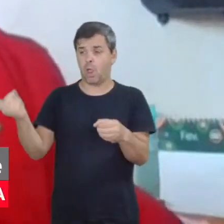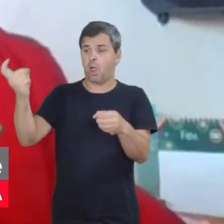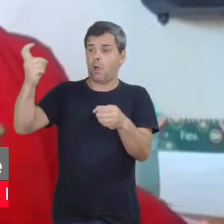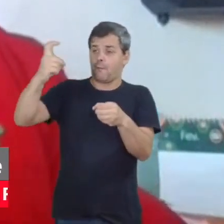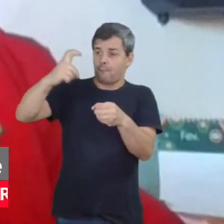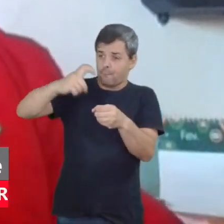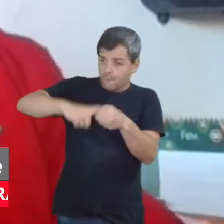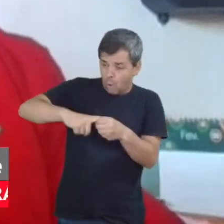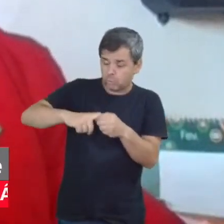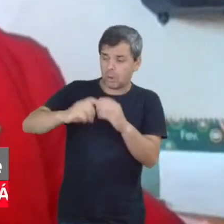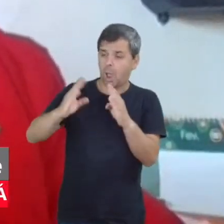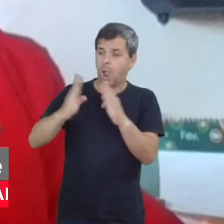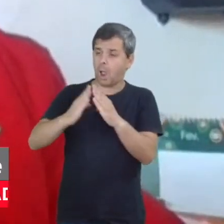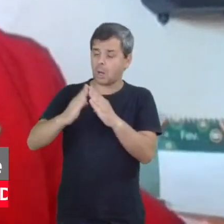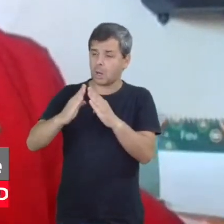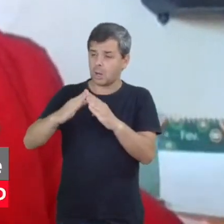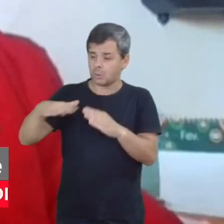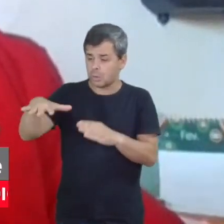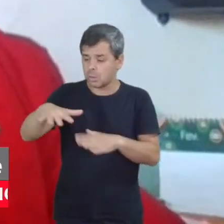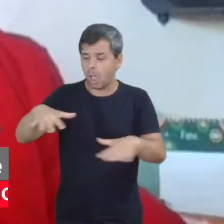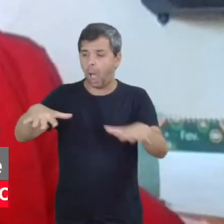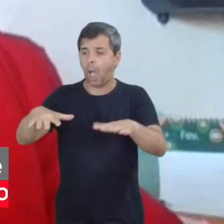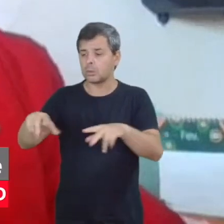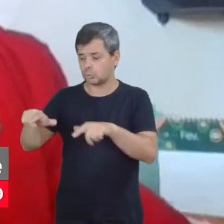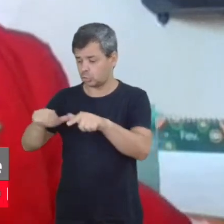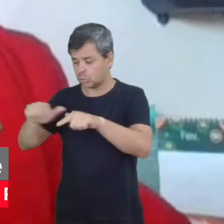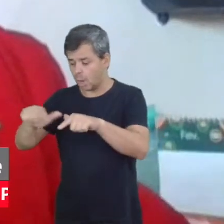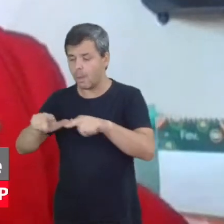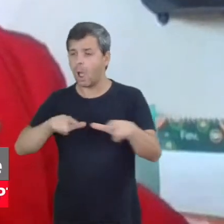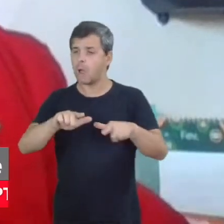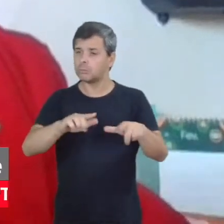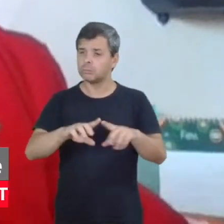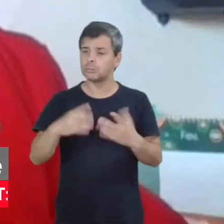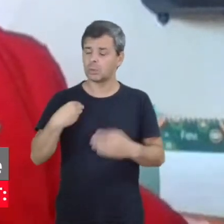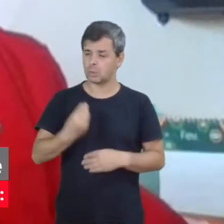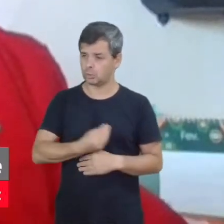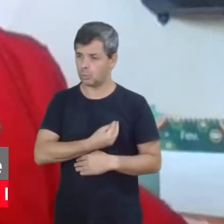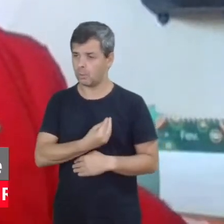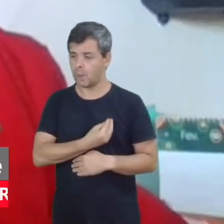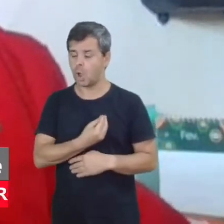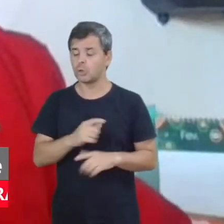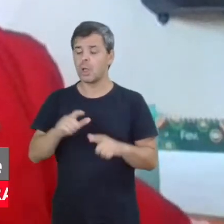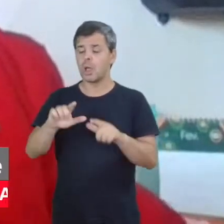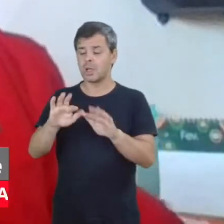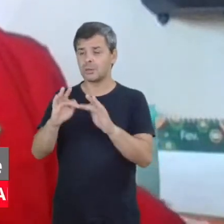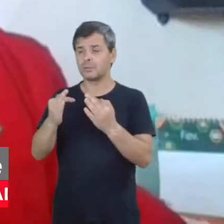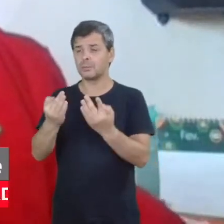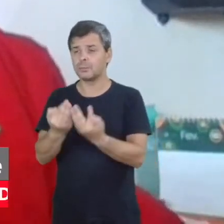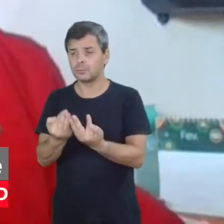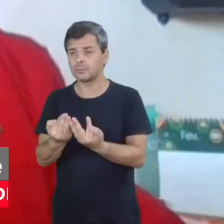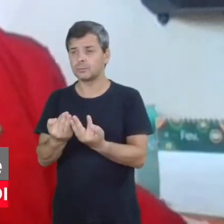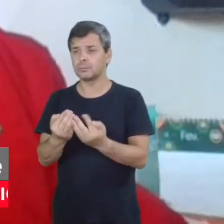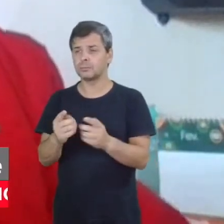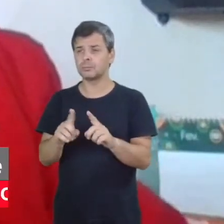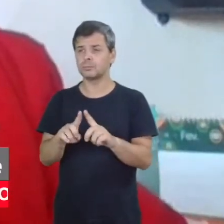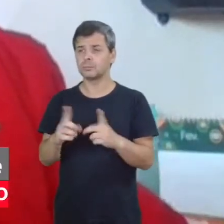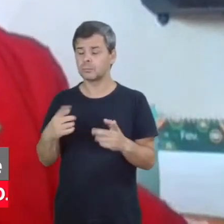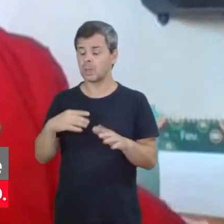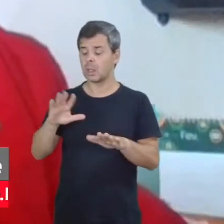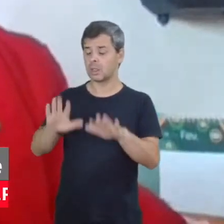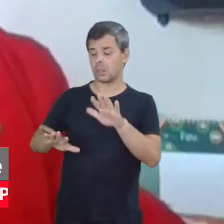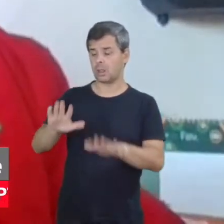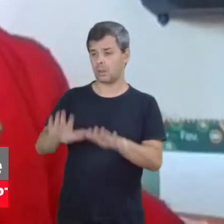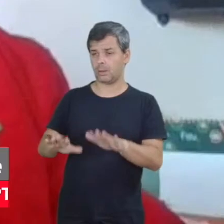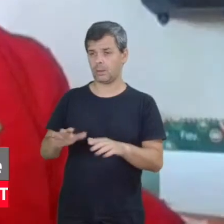às casas, retorno aos espaços de produção, de convívio, onde as famílias encontram tudo perdido. Então,